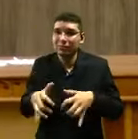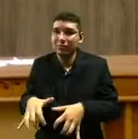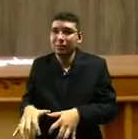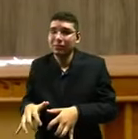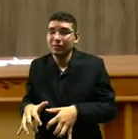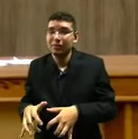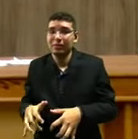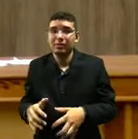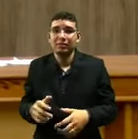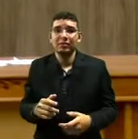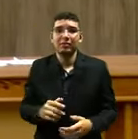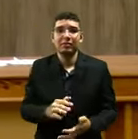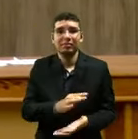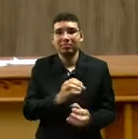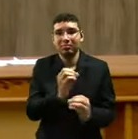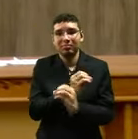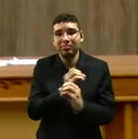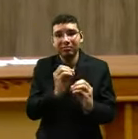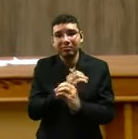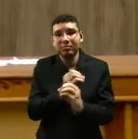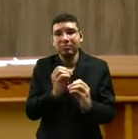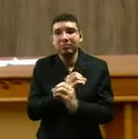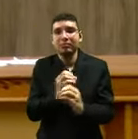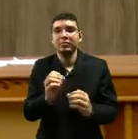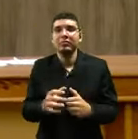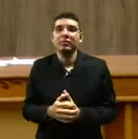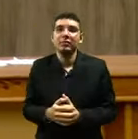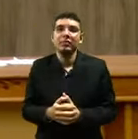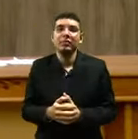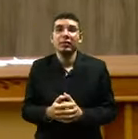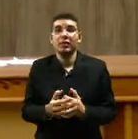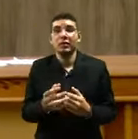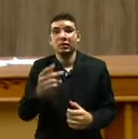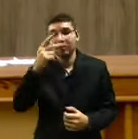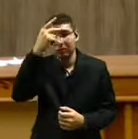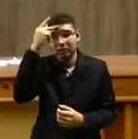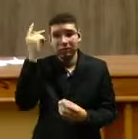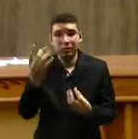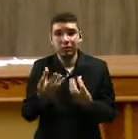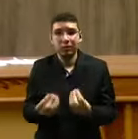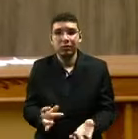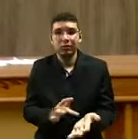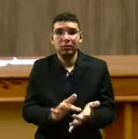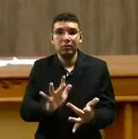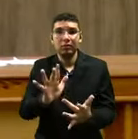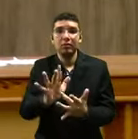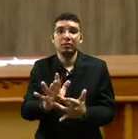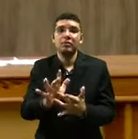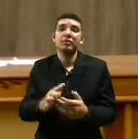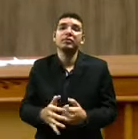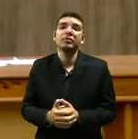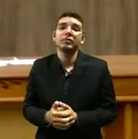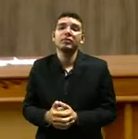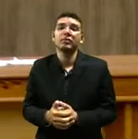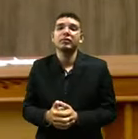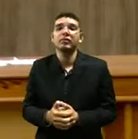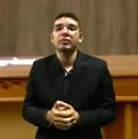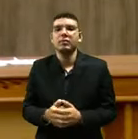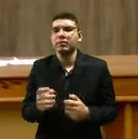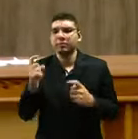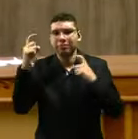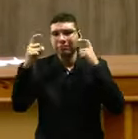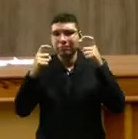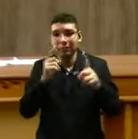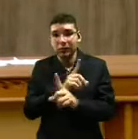chorei teu trabalho é semear João 1678 Quem convence do pecado da Justiça do